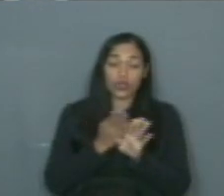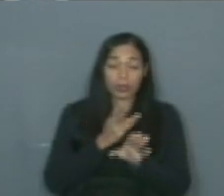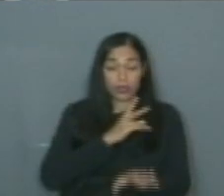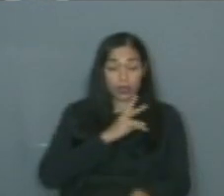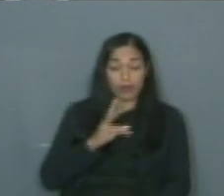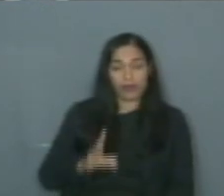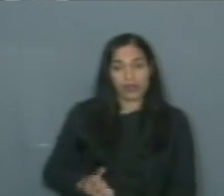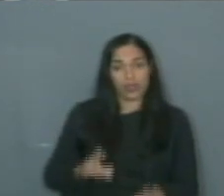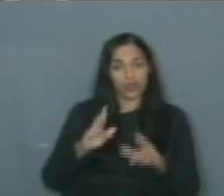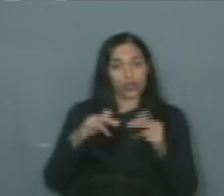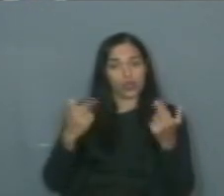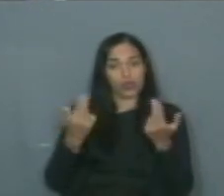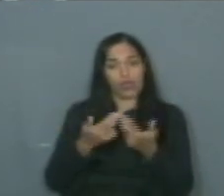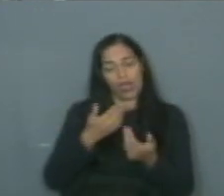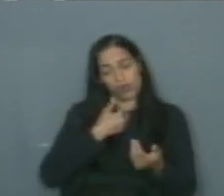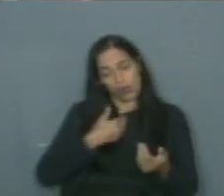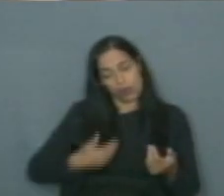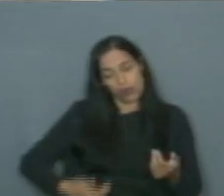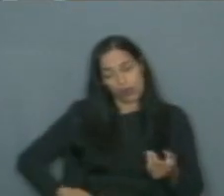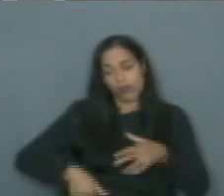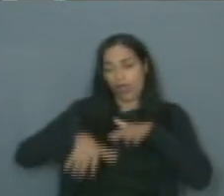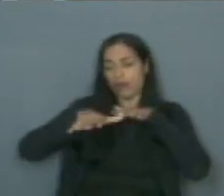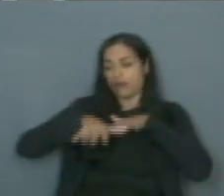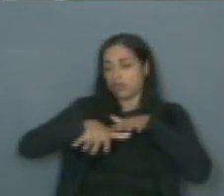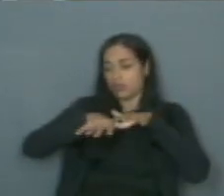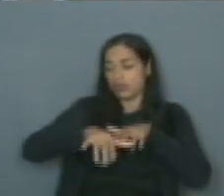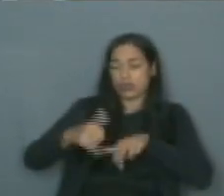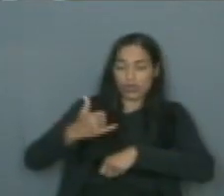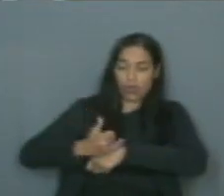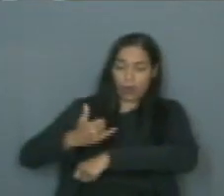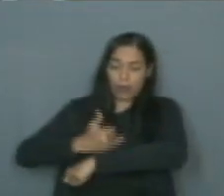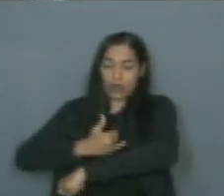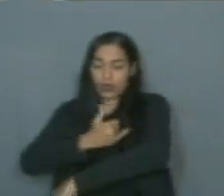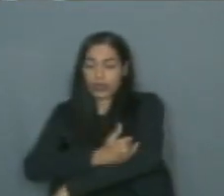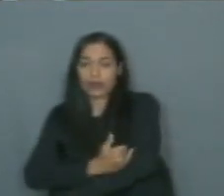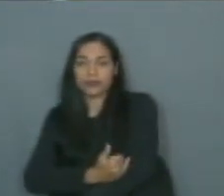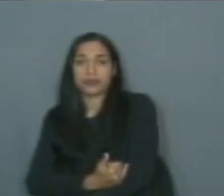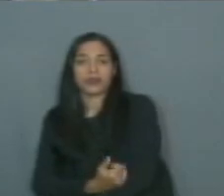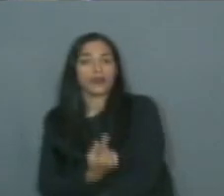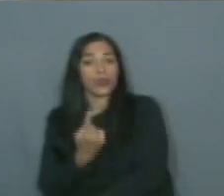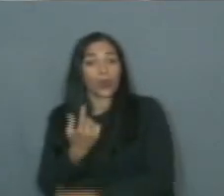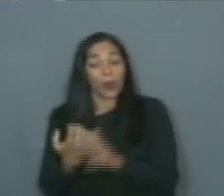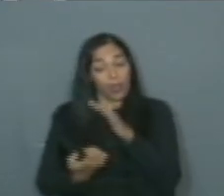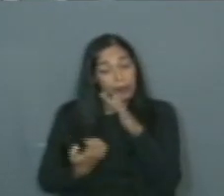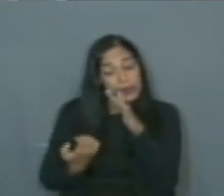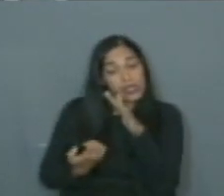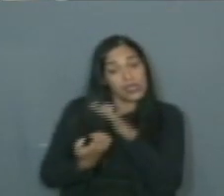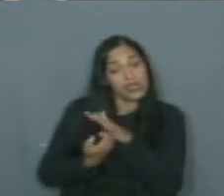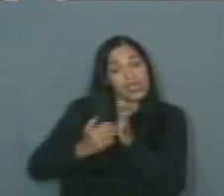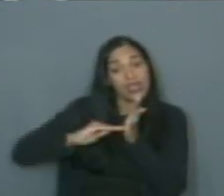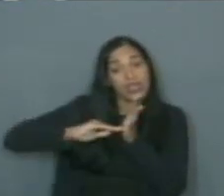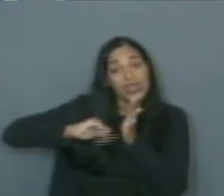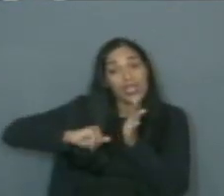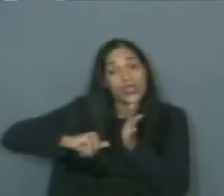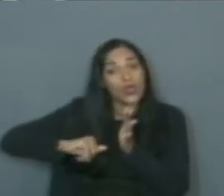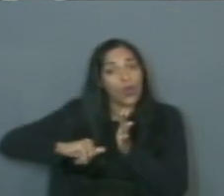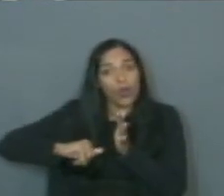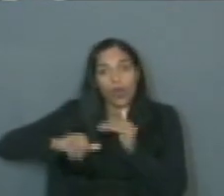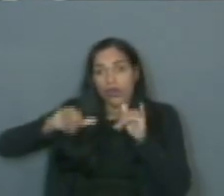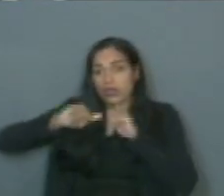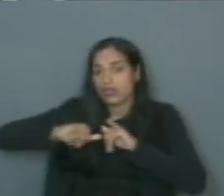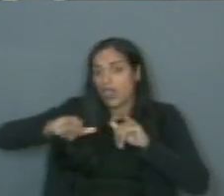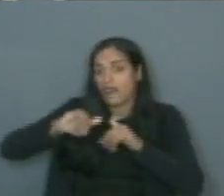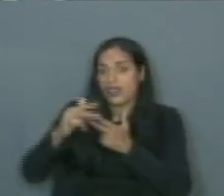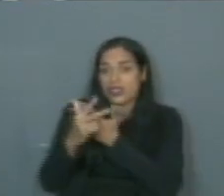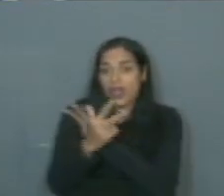numa audiência pública sobre o trânsito no Ibura, que a determinada empresa tirou, sem comunicar, a Grande